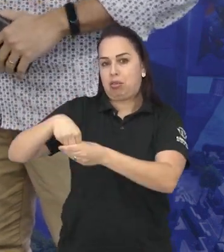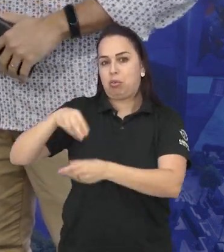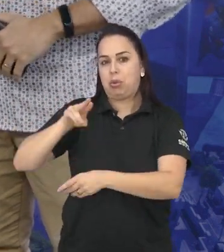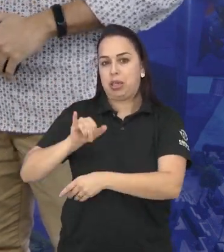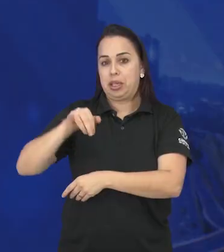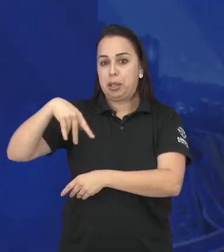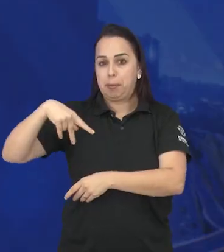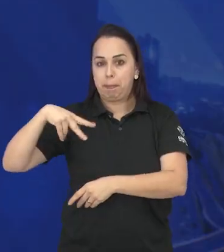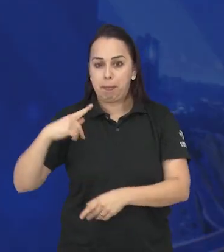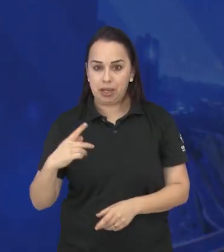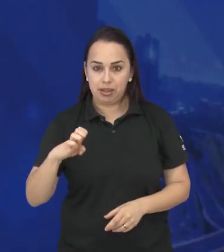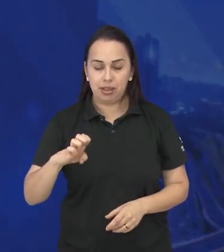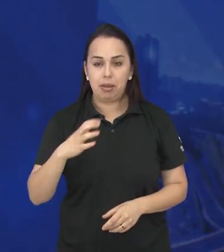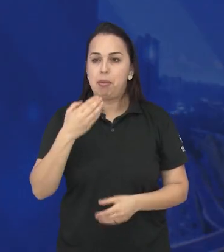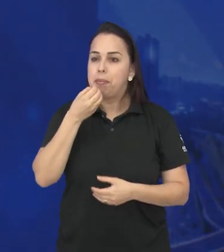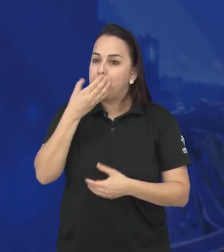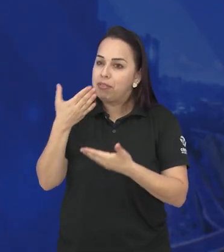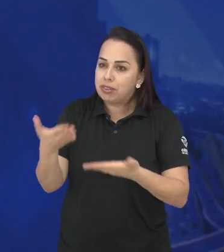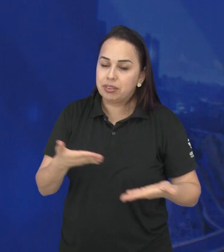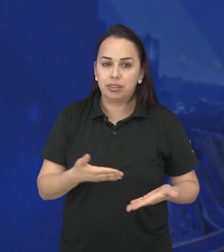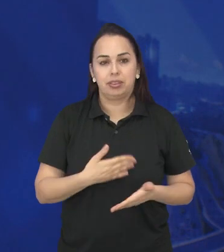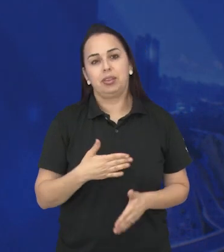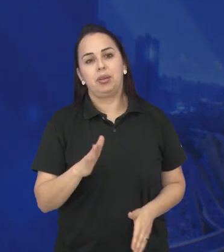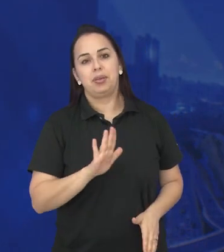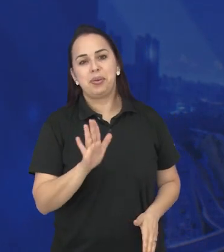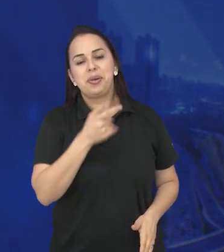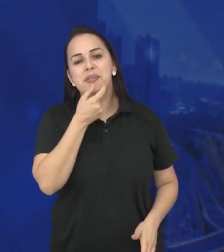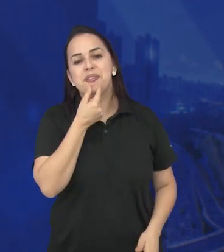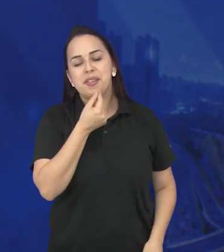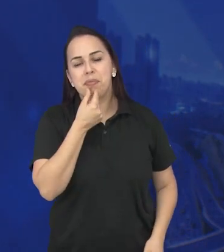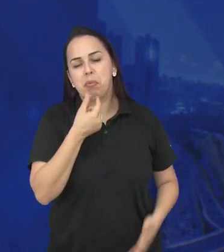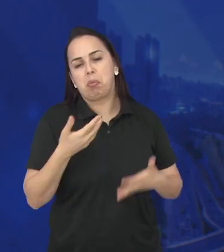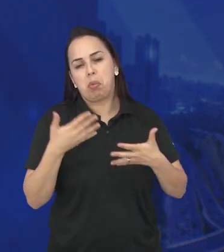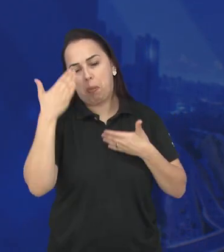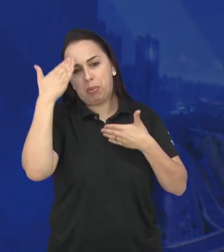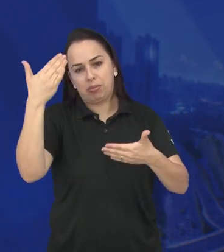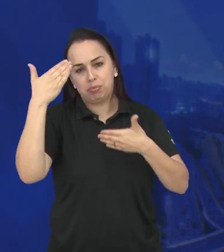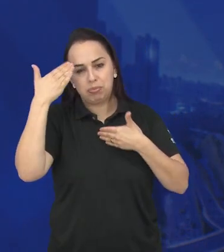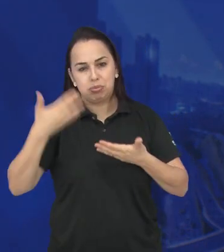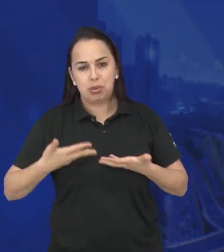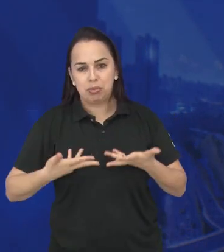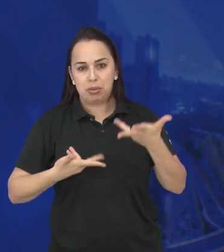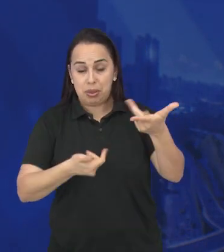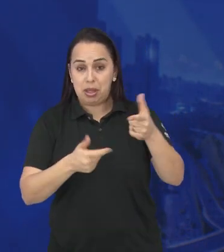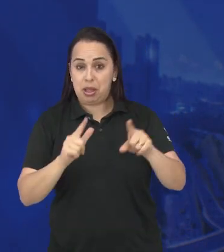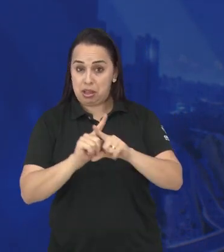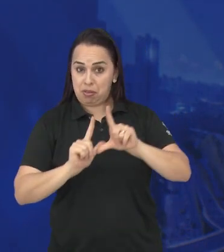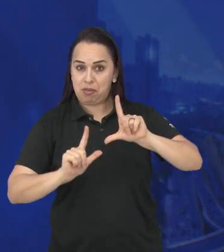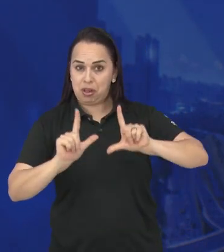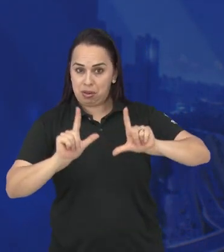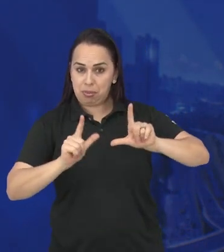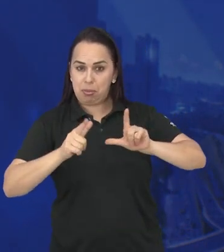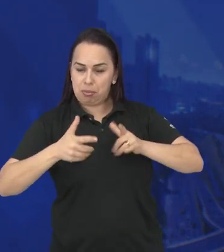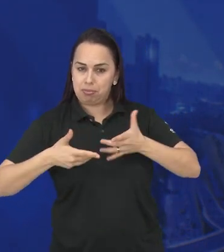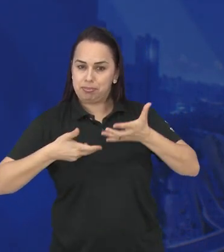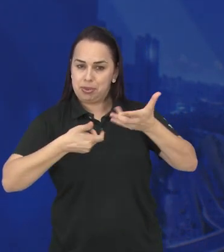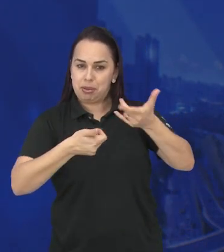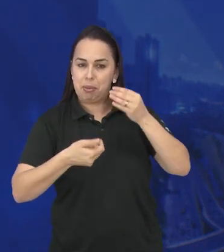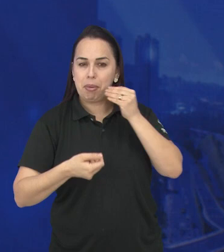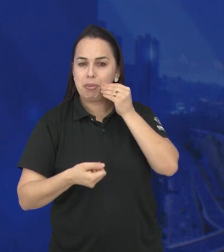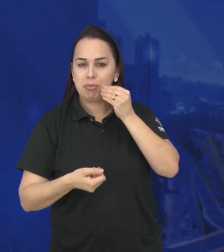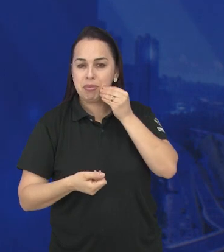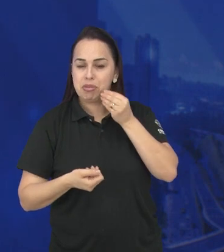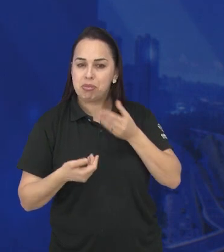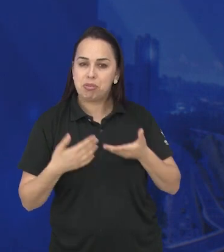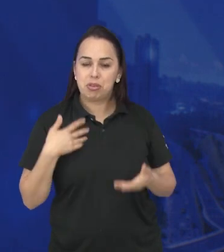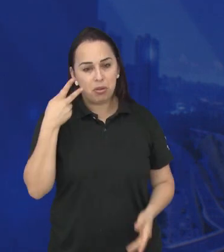bem-vinda, Andréa. Olá, Samuel. Muito obrigada pelo convite da TV Câmara, pela oportunidade de estar aqui